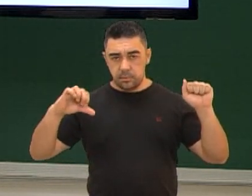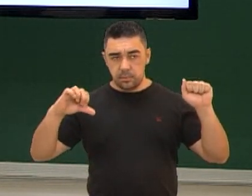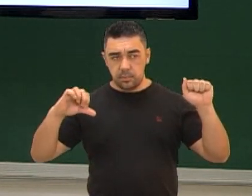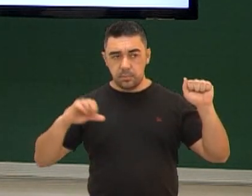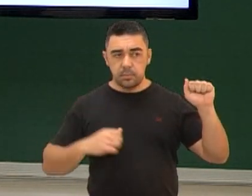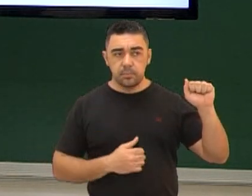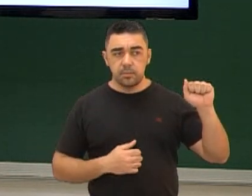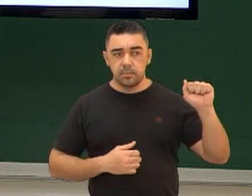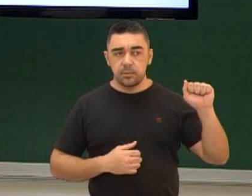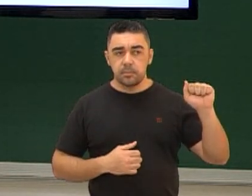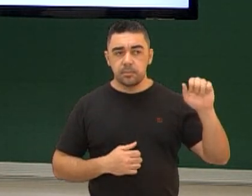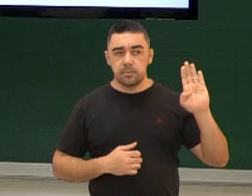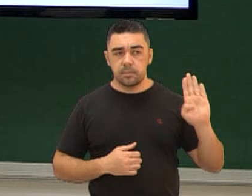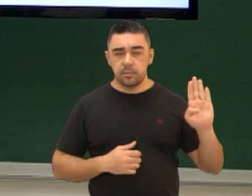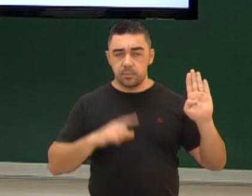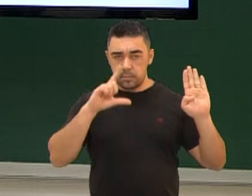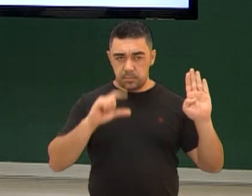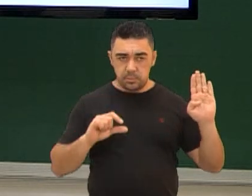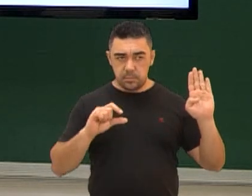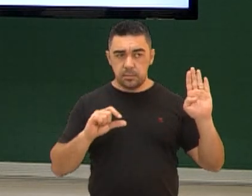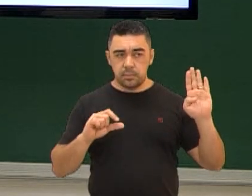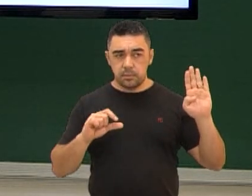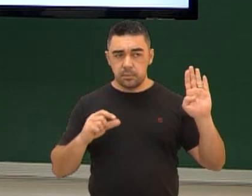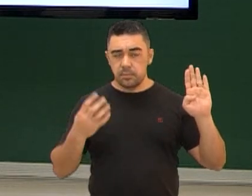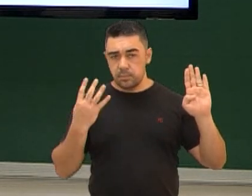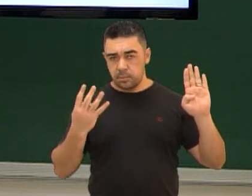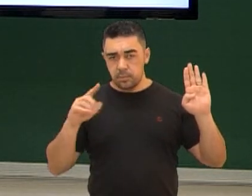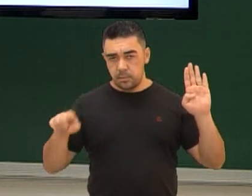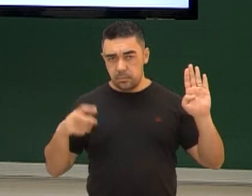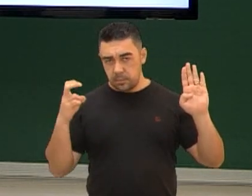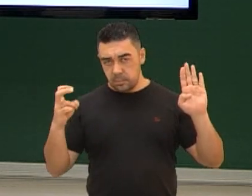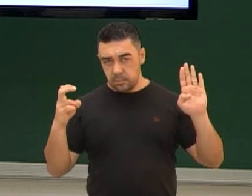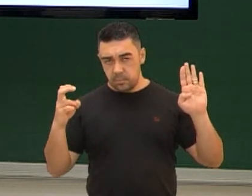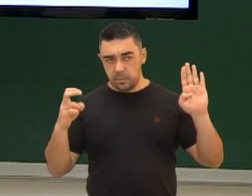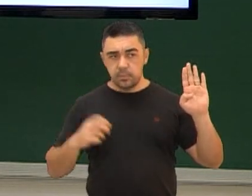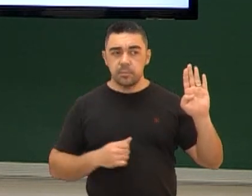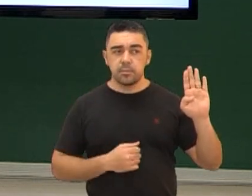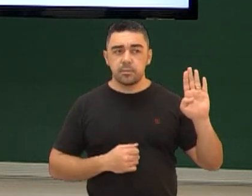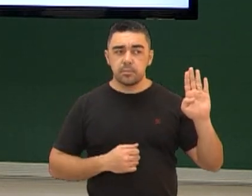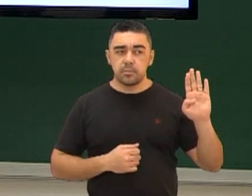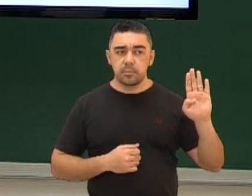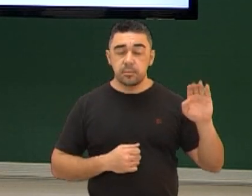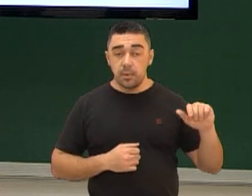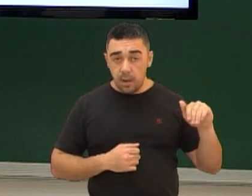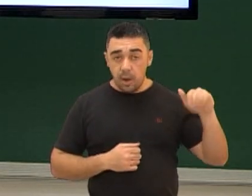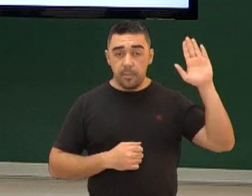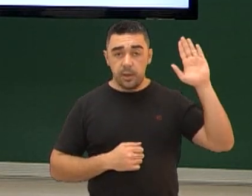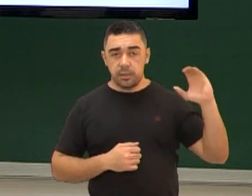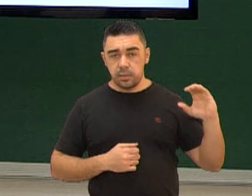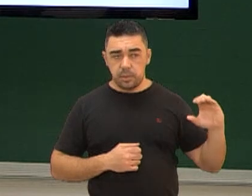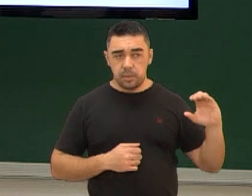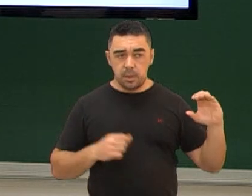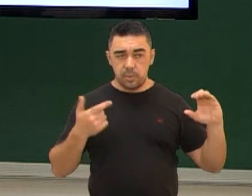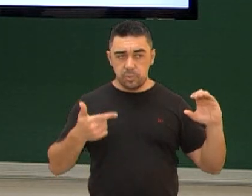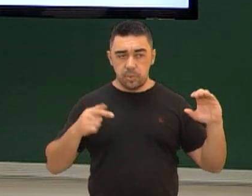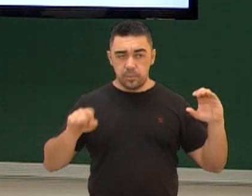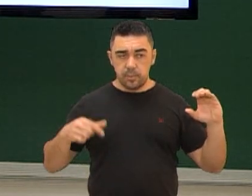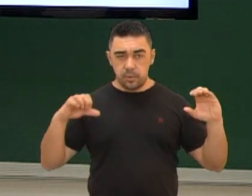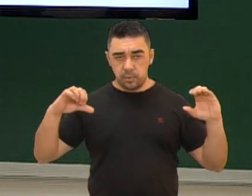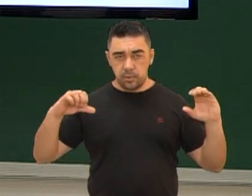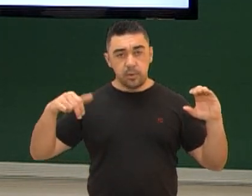picofaraday, reduzir para 4,5 picofaraday, ou aumentar para